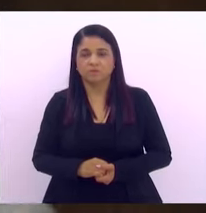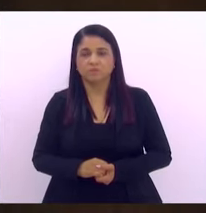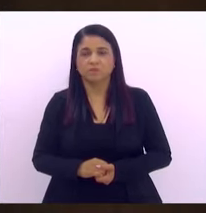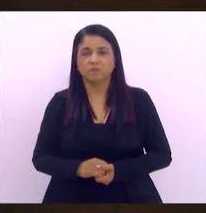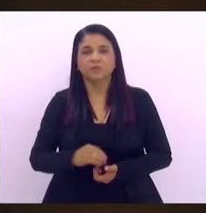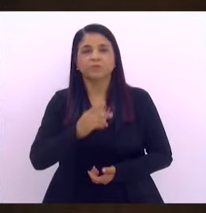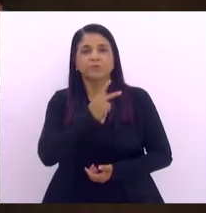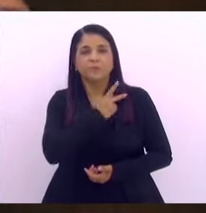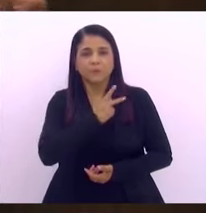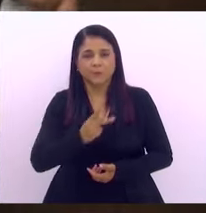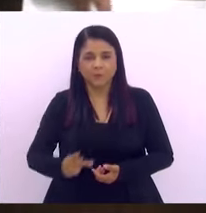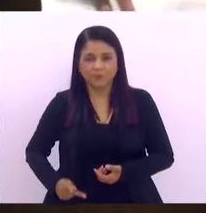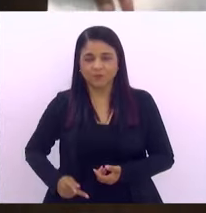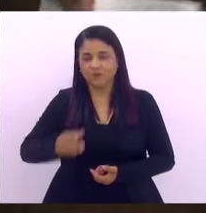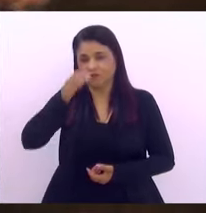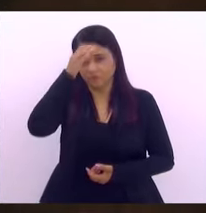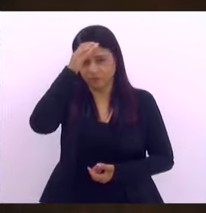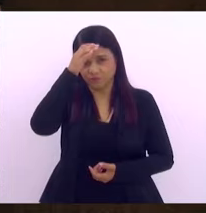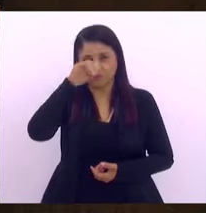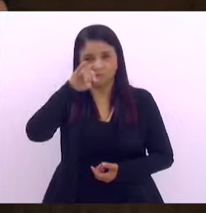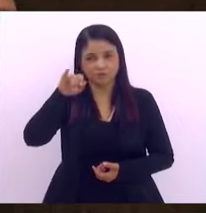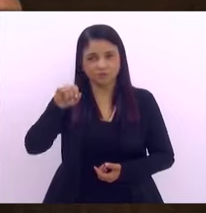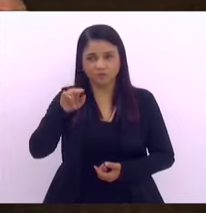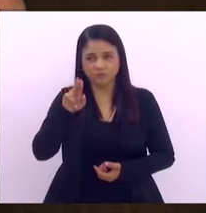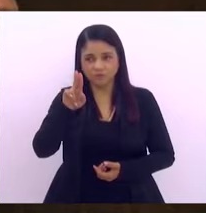Presidente Aju, eu queria aqui